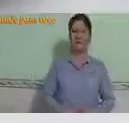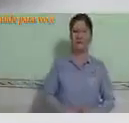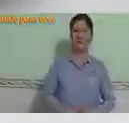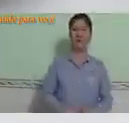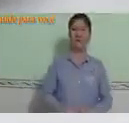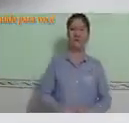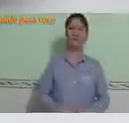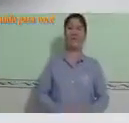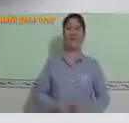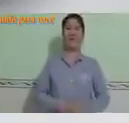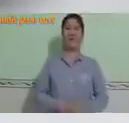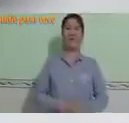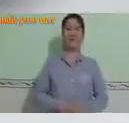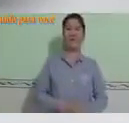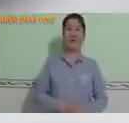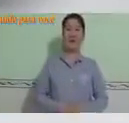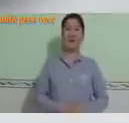Acento agudo,